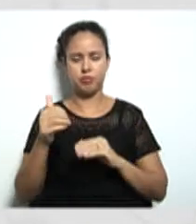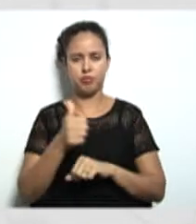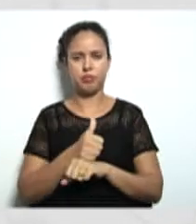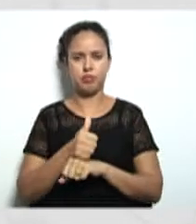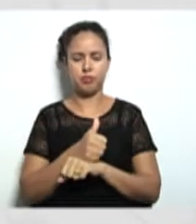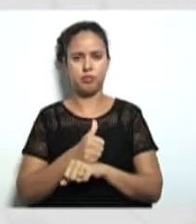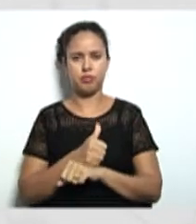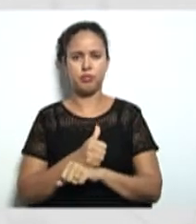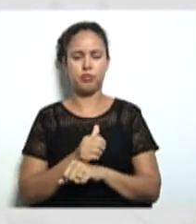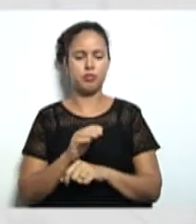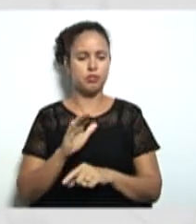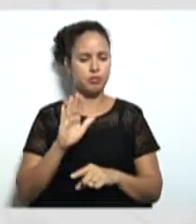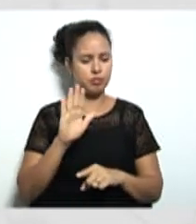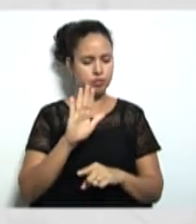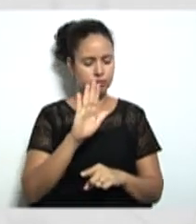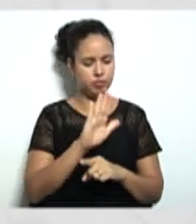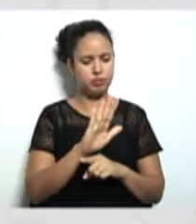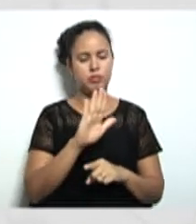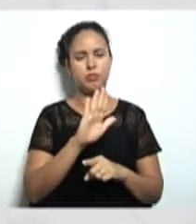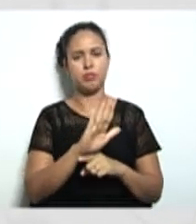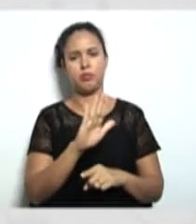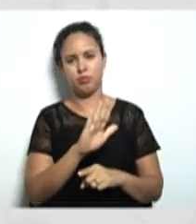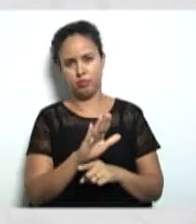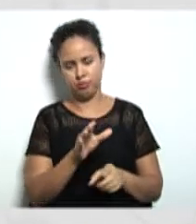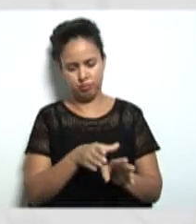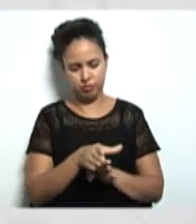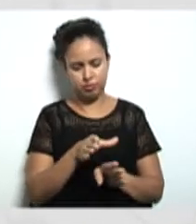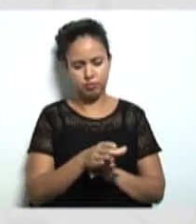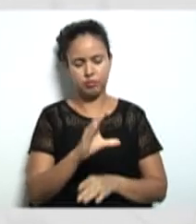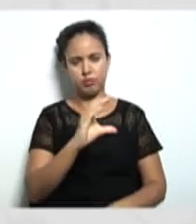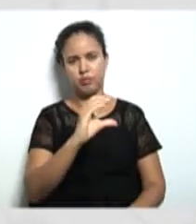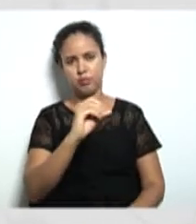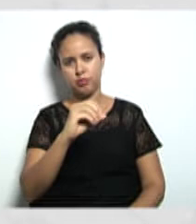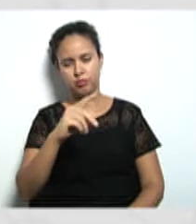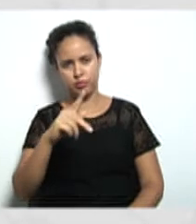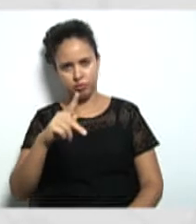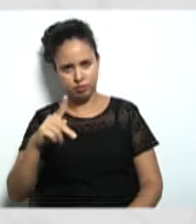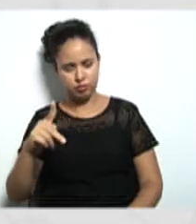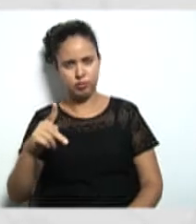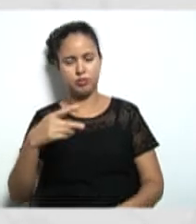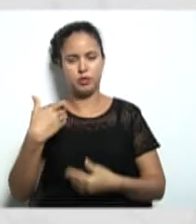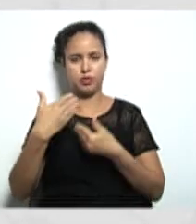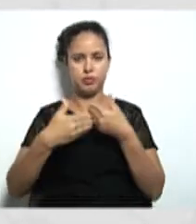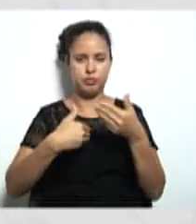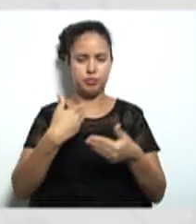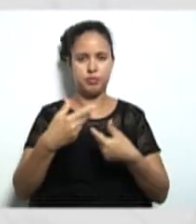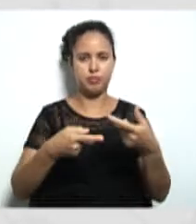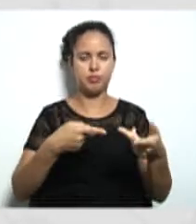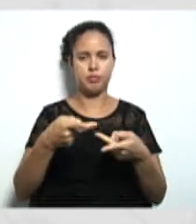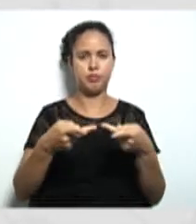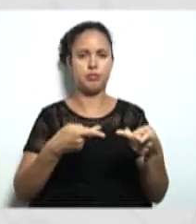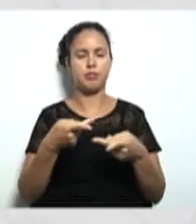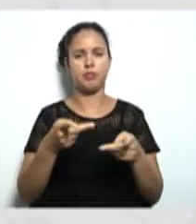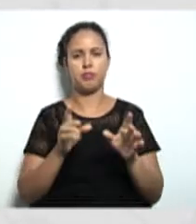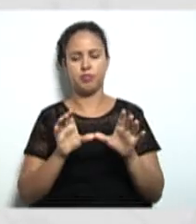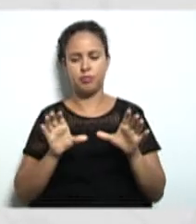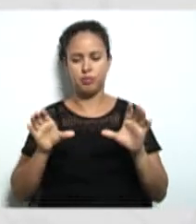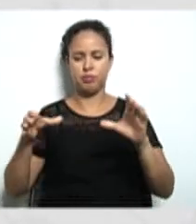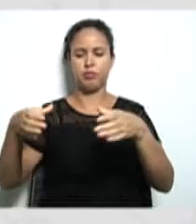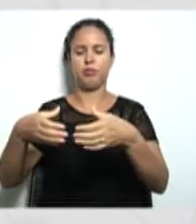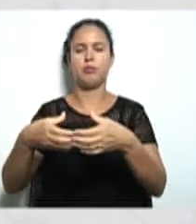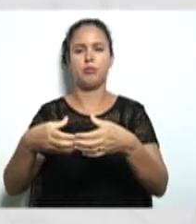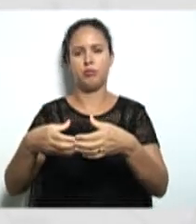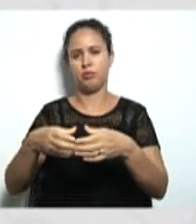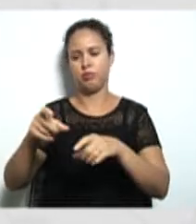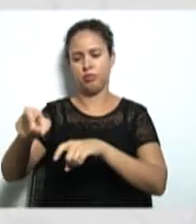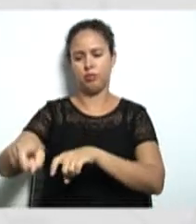Assessorar cooperativas, olha só, elaborar, orientar, desenvolver projetos em comunidades rurais e